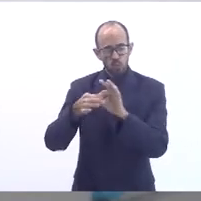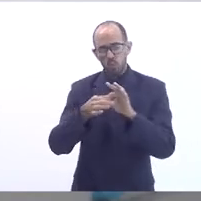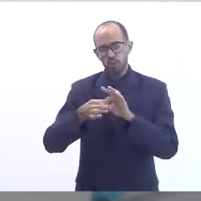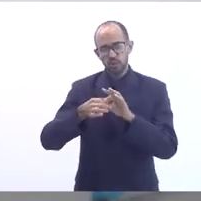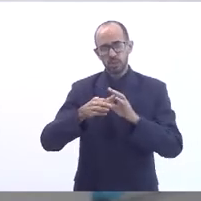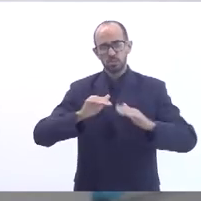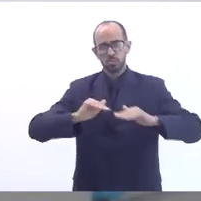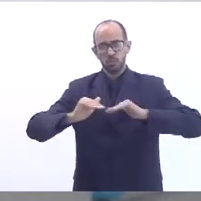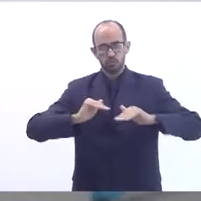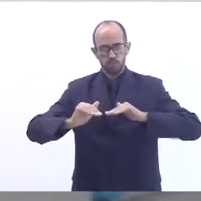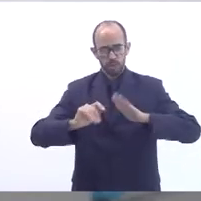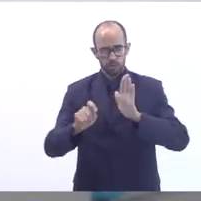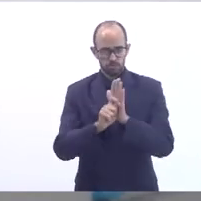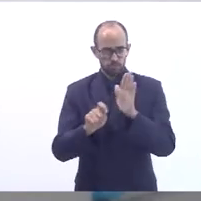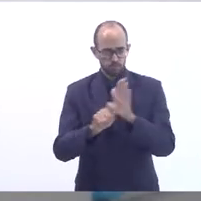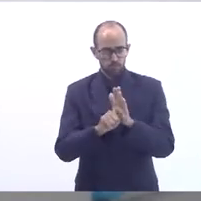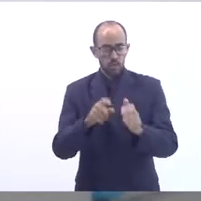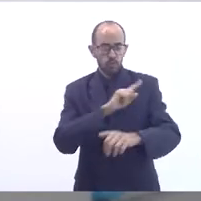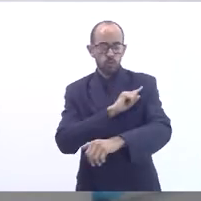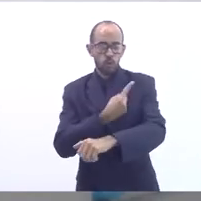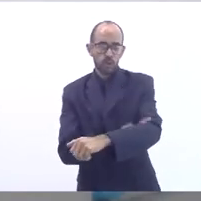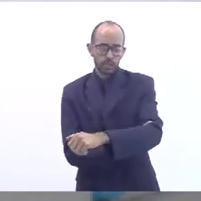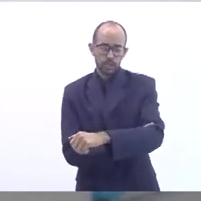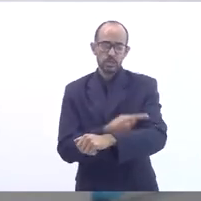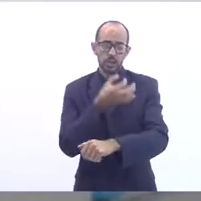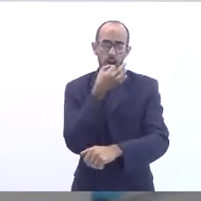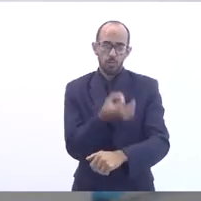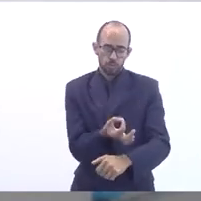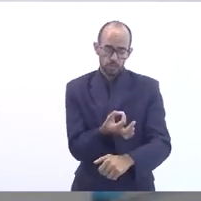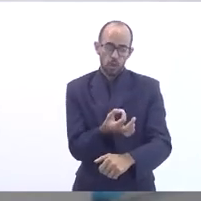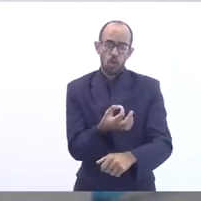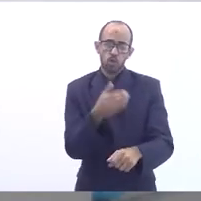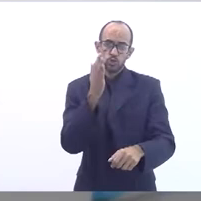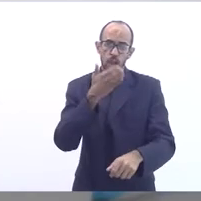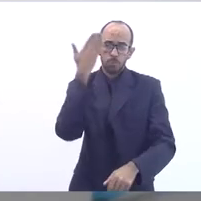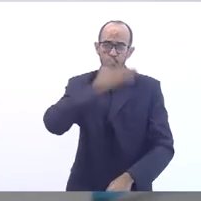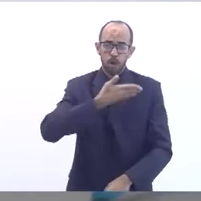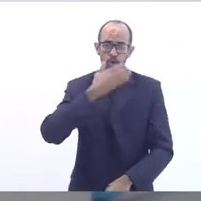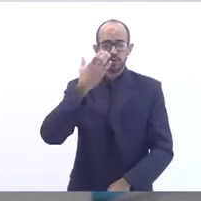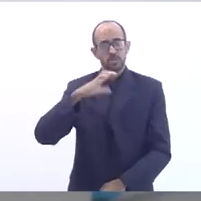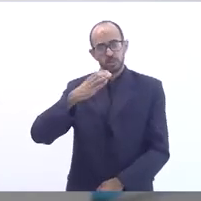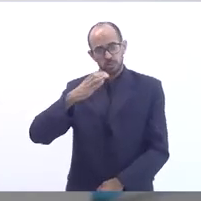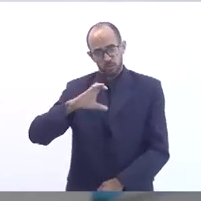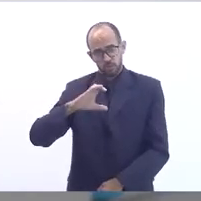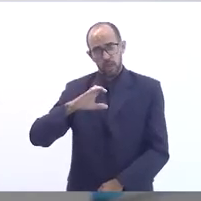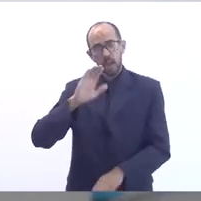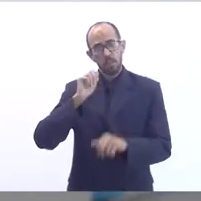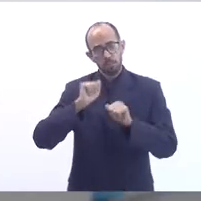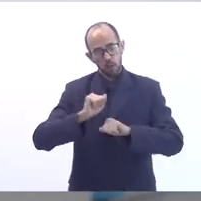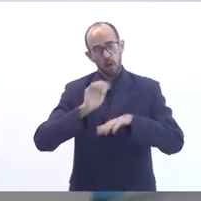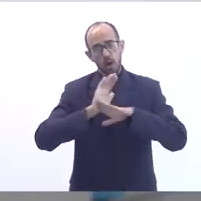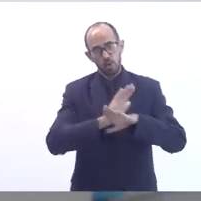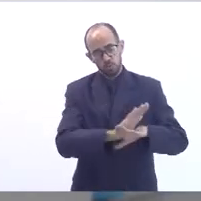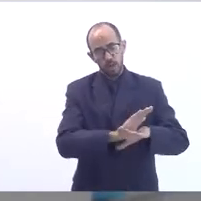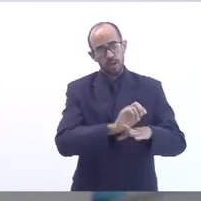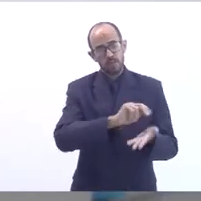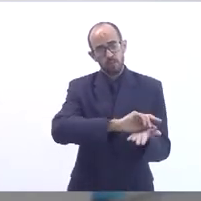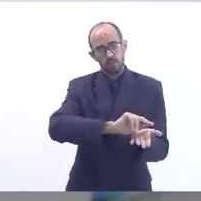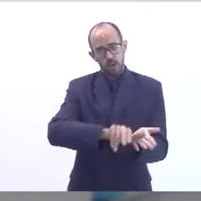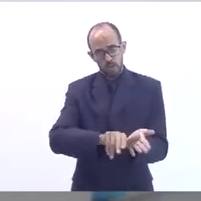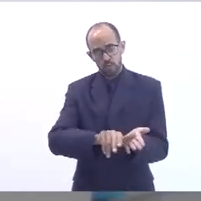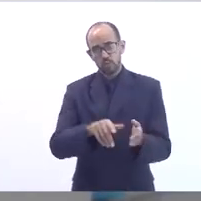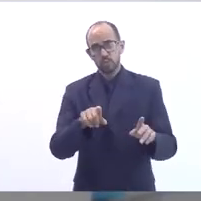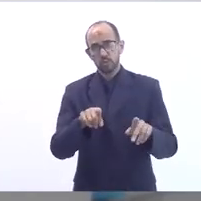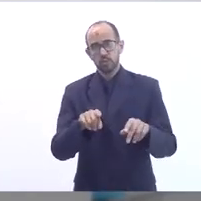fortalecendo que já está comprovado cientificamente a planta é benéfica para muitos e